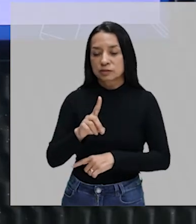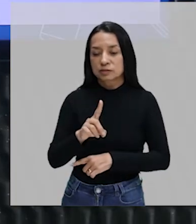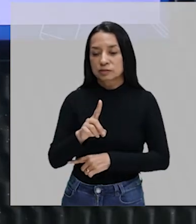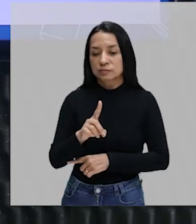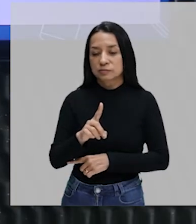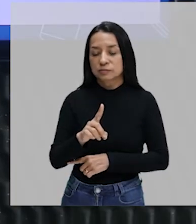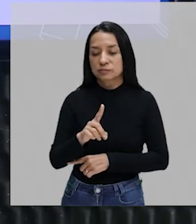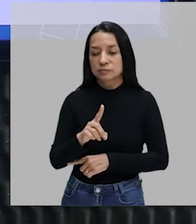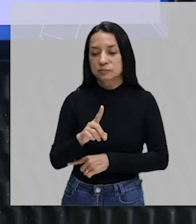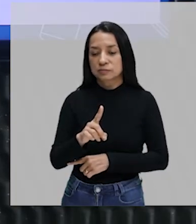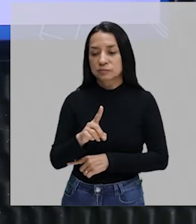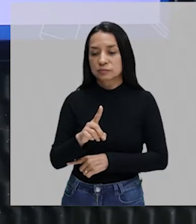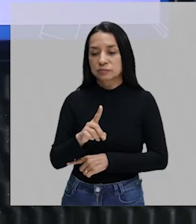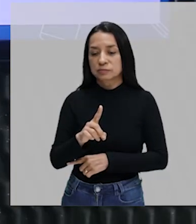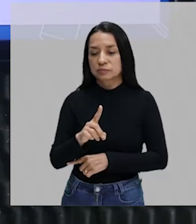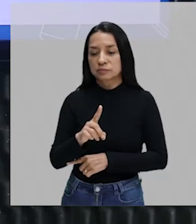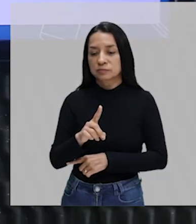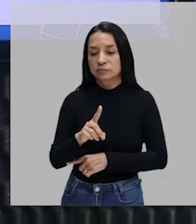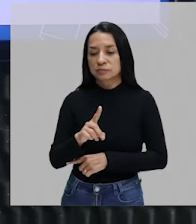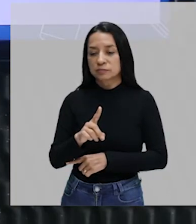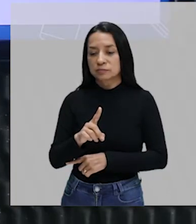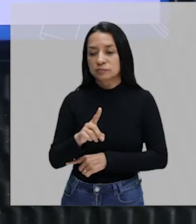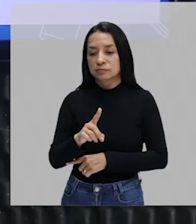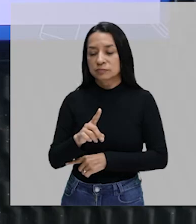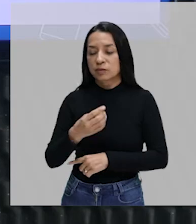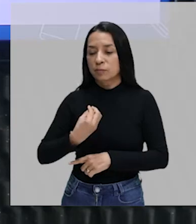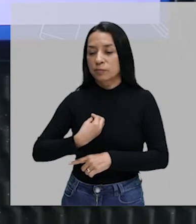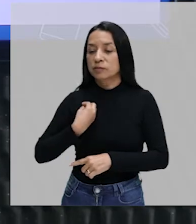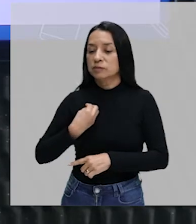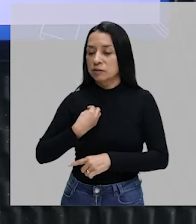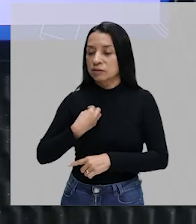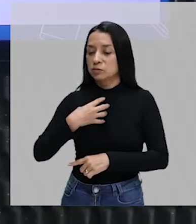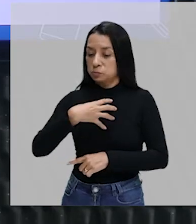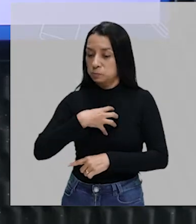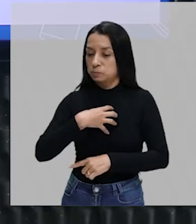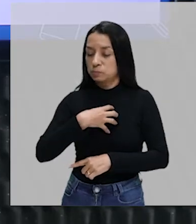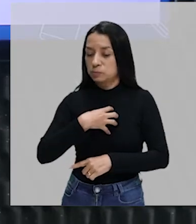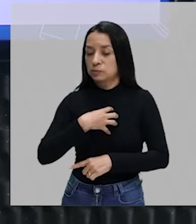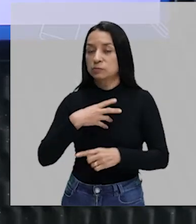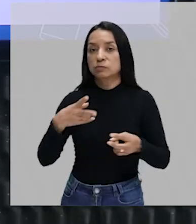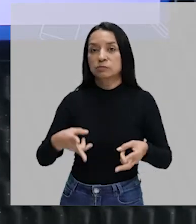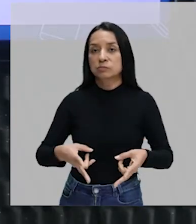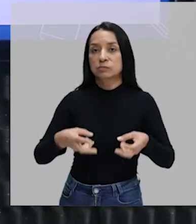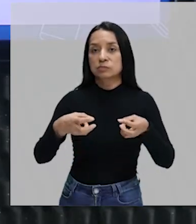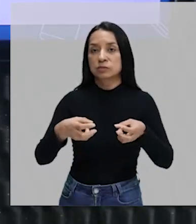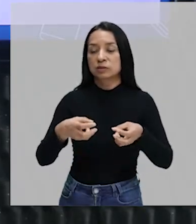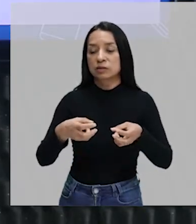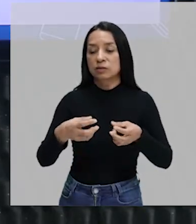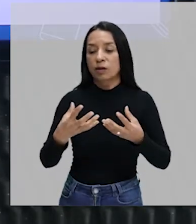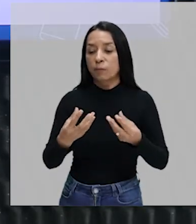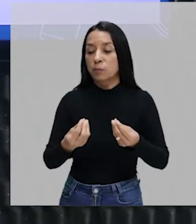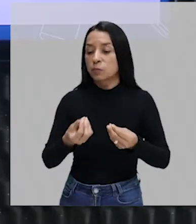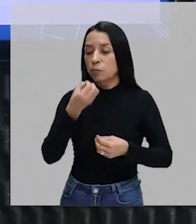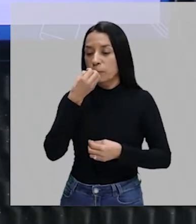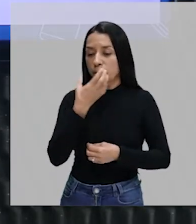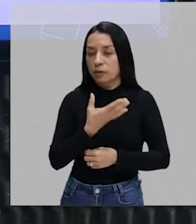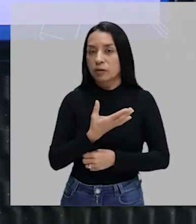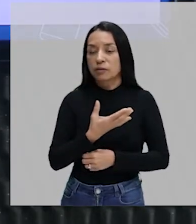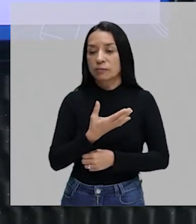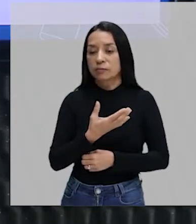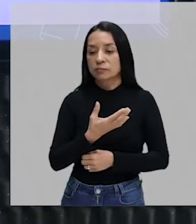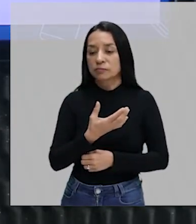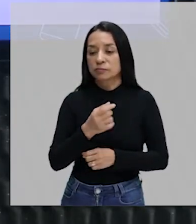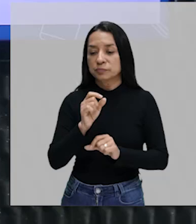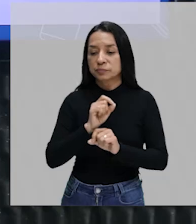ideias estão presentes na razão? Não. Presentes nos sentidos. Perceba muito bem